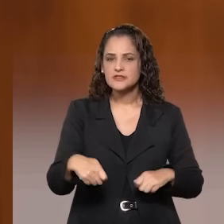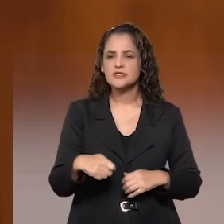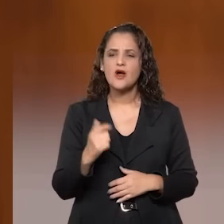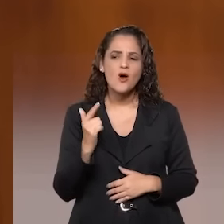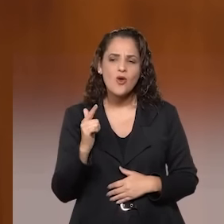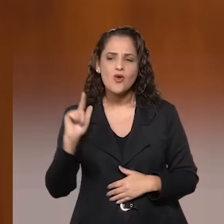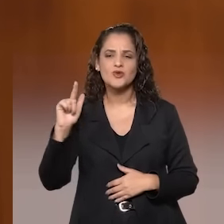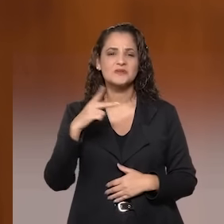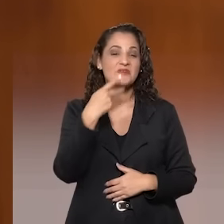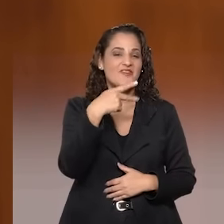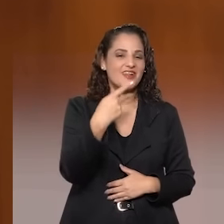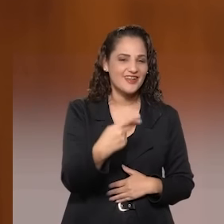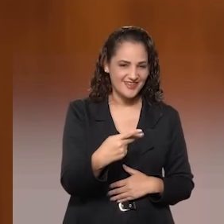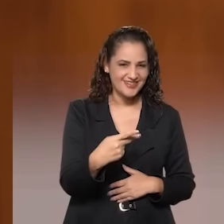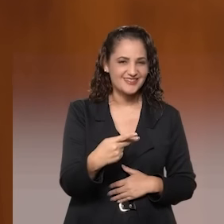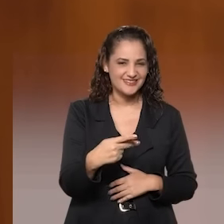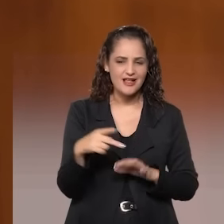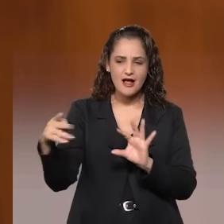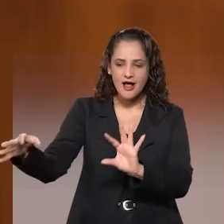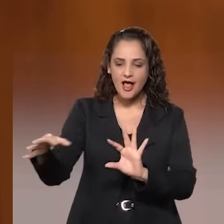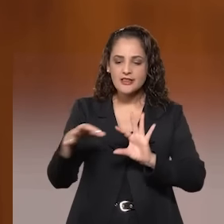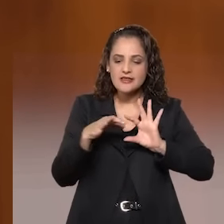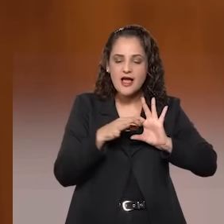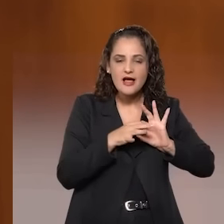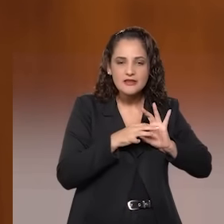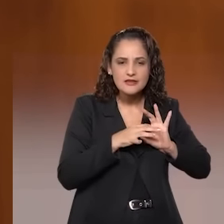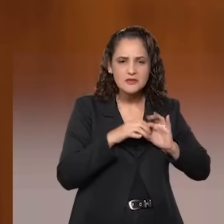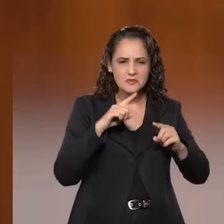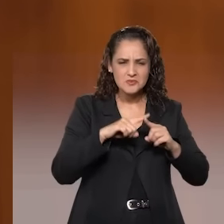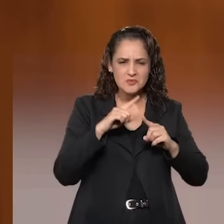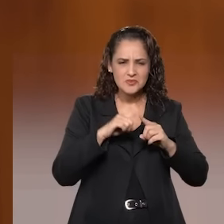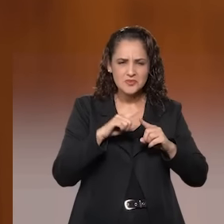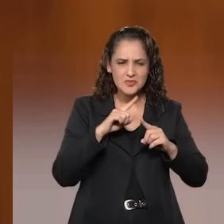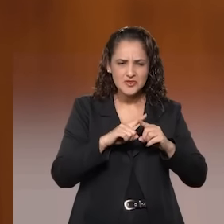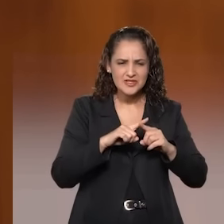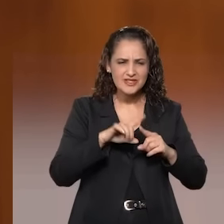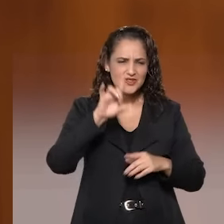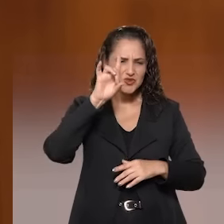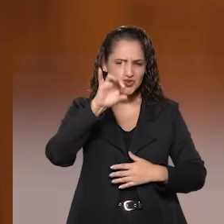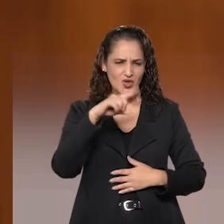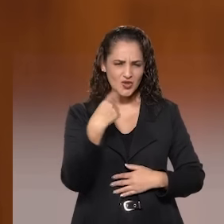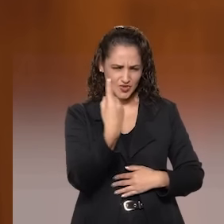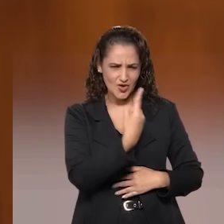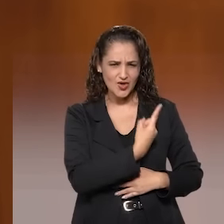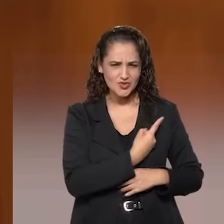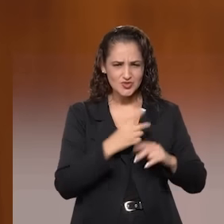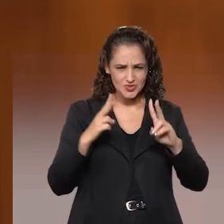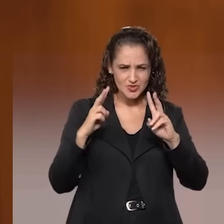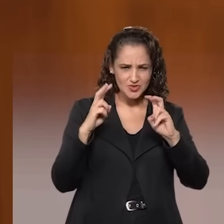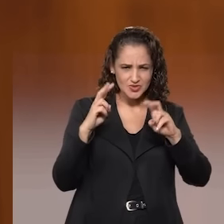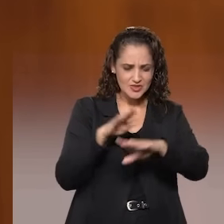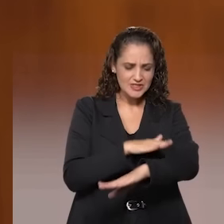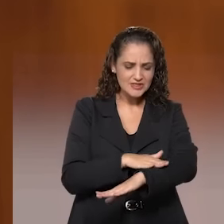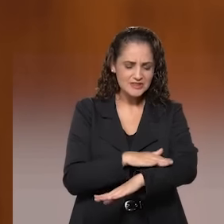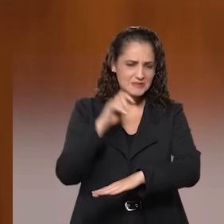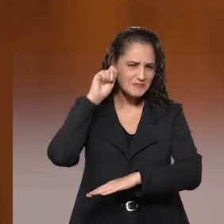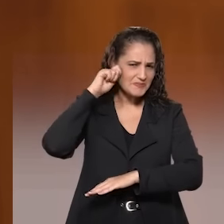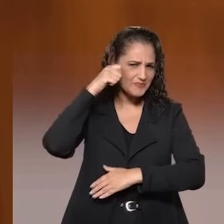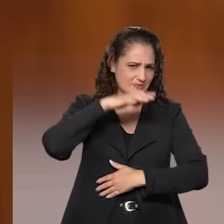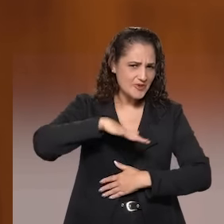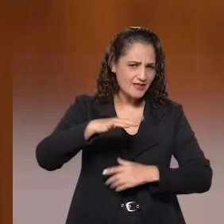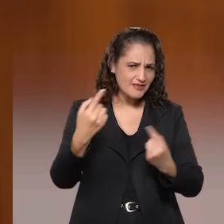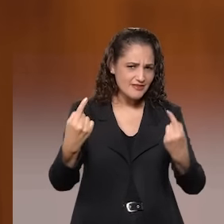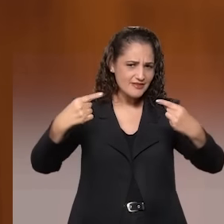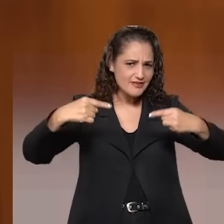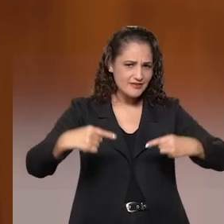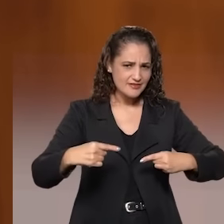a outra parte para ser aliada à causa que não é Nossa a questão da negritude a questão da da do